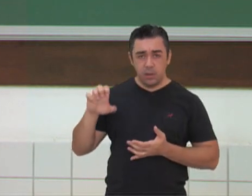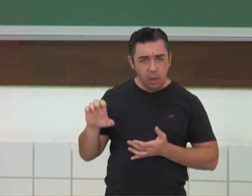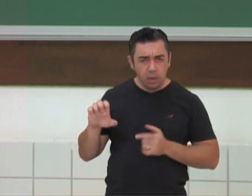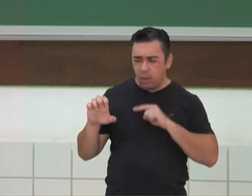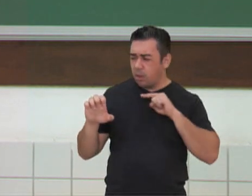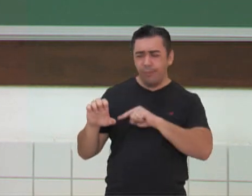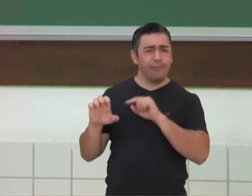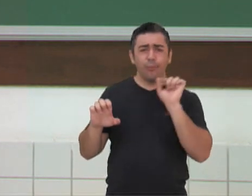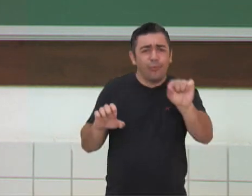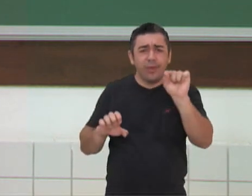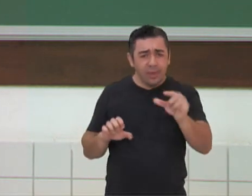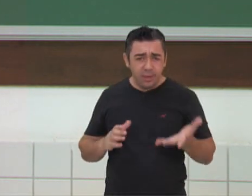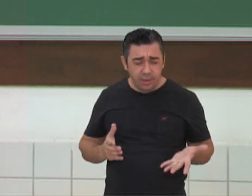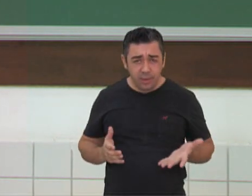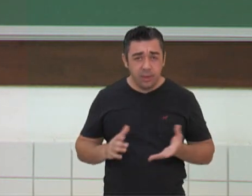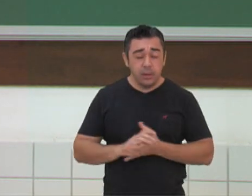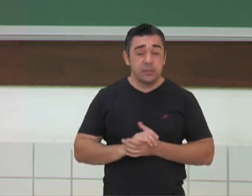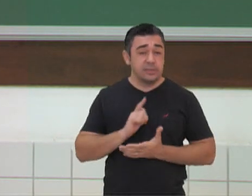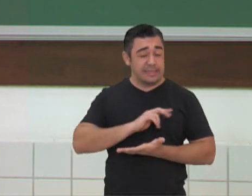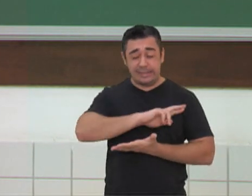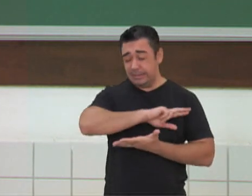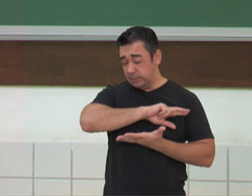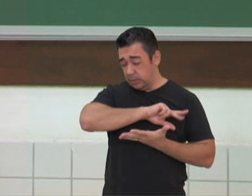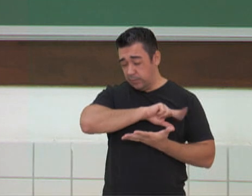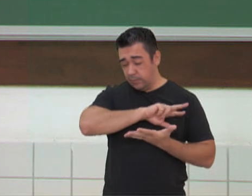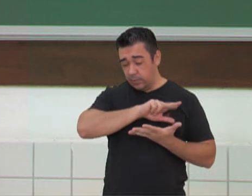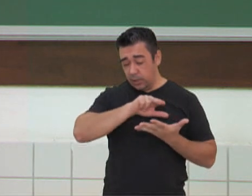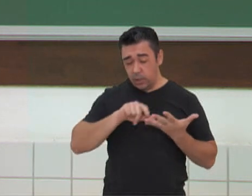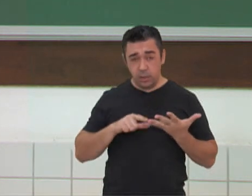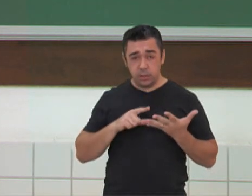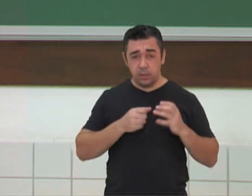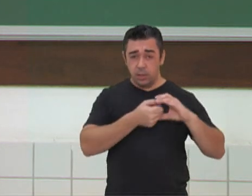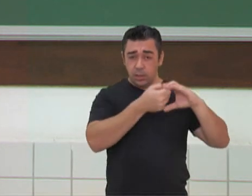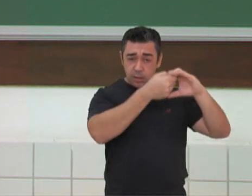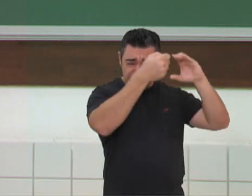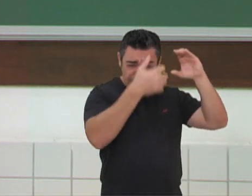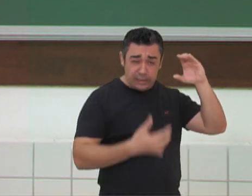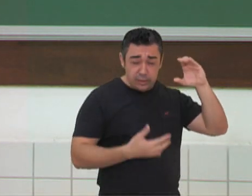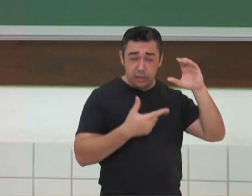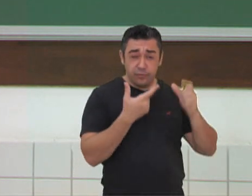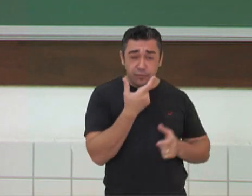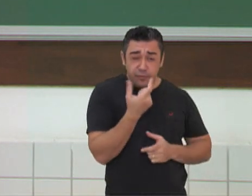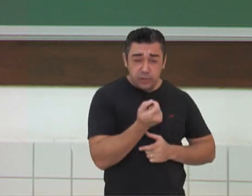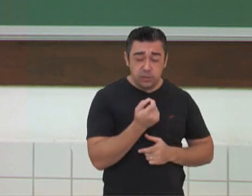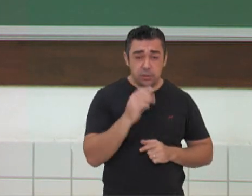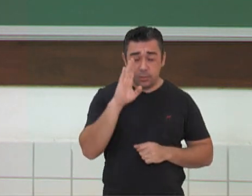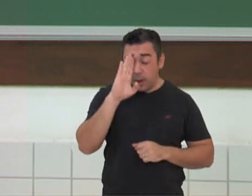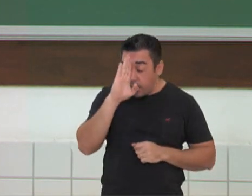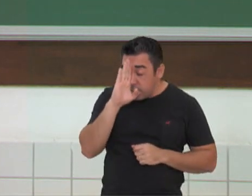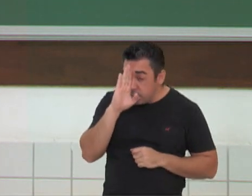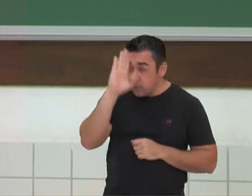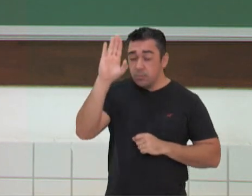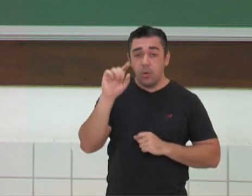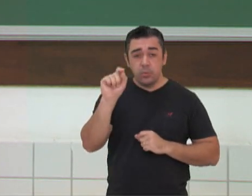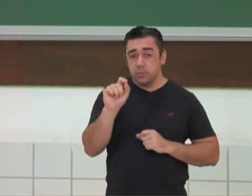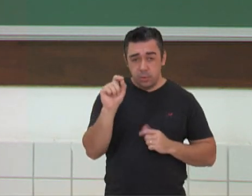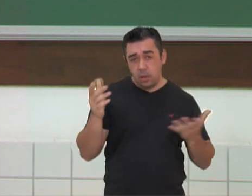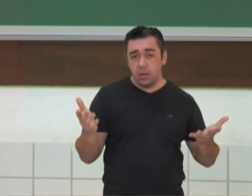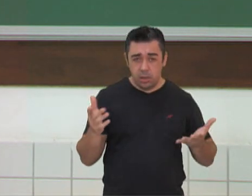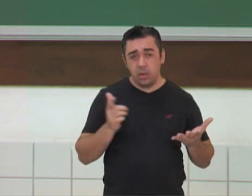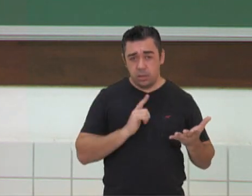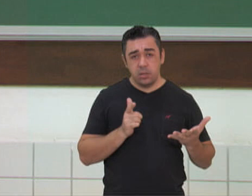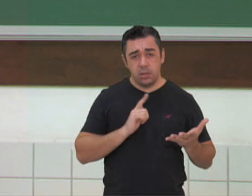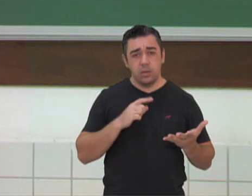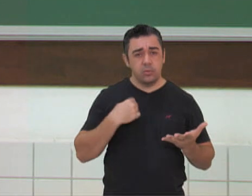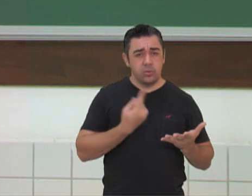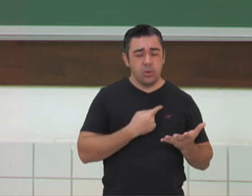espécie? Se a gente for ver, a gente tem mais de 20 definições diferentes para a espécie. A gente vai falar da principal, que lógico que tem algumas ressalvas,